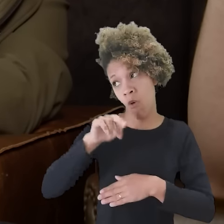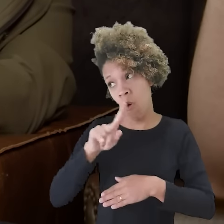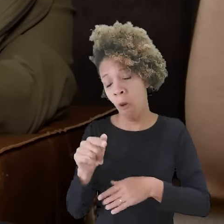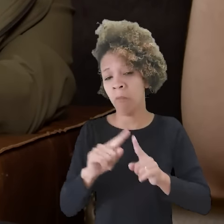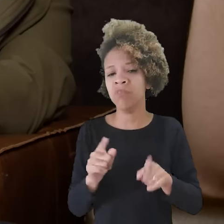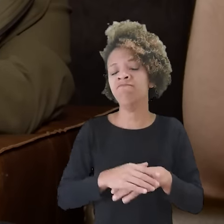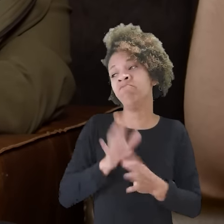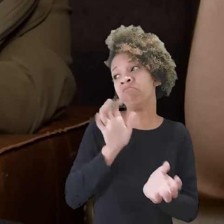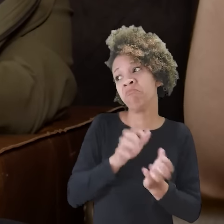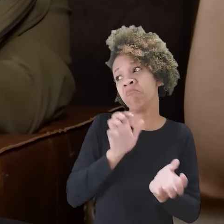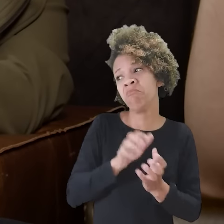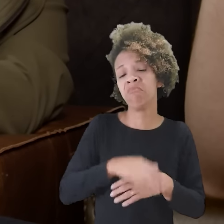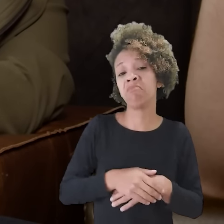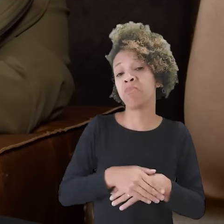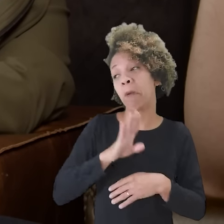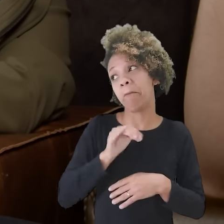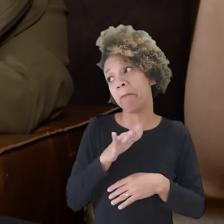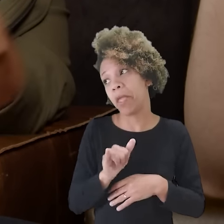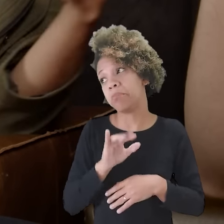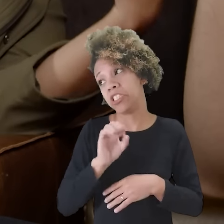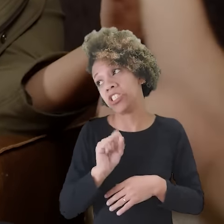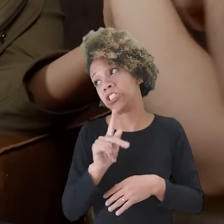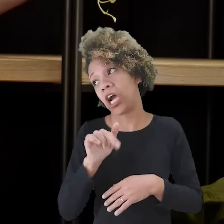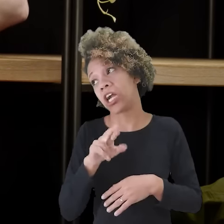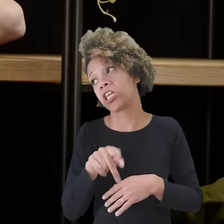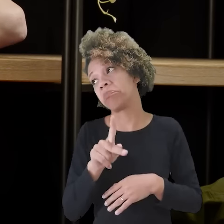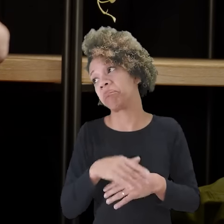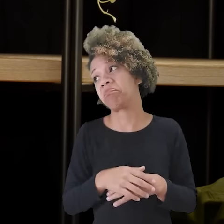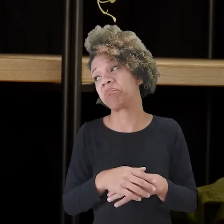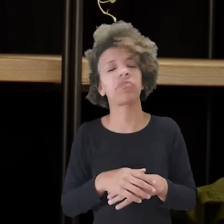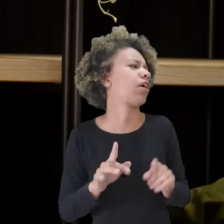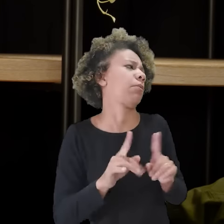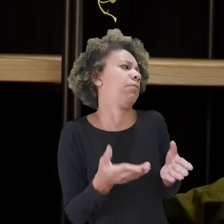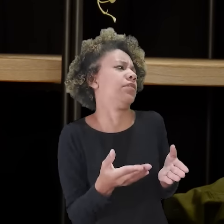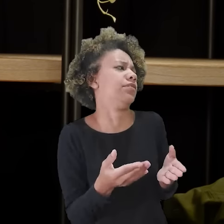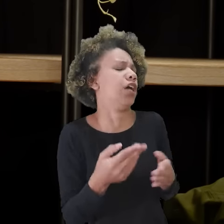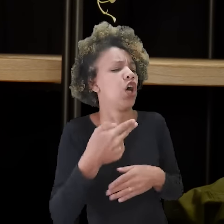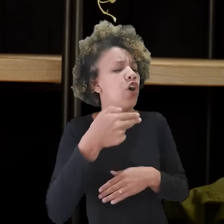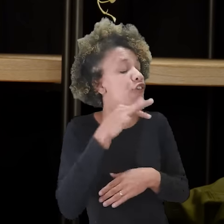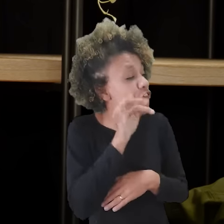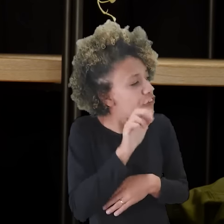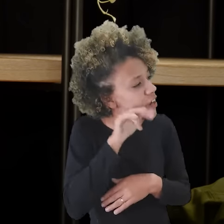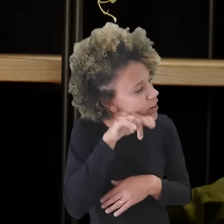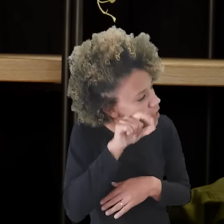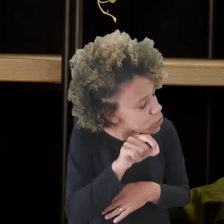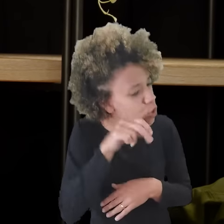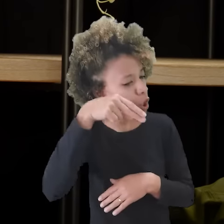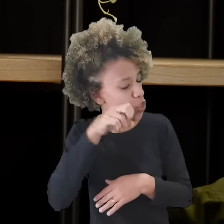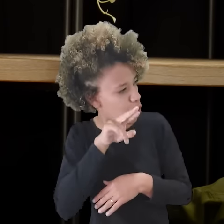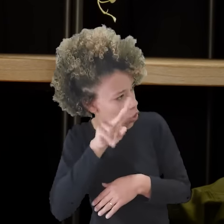os baby Shark também né tipo chegando baby Shark o o Afinal a Fernanda de Noronha é uma ilha